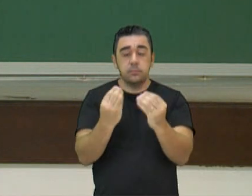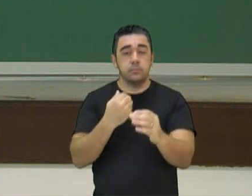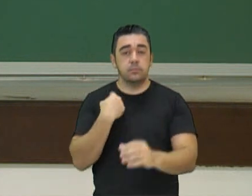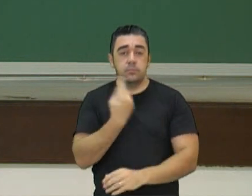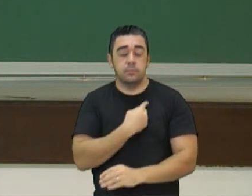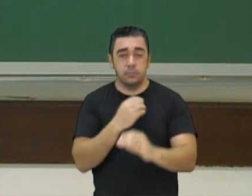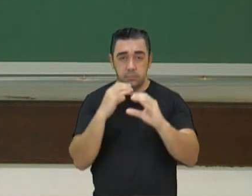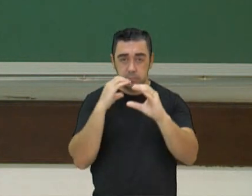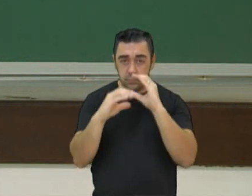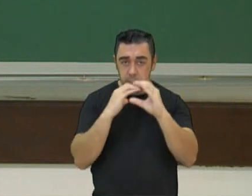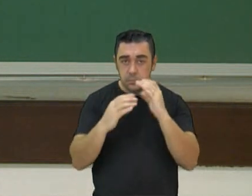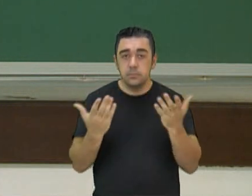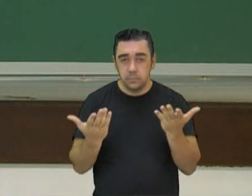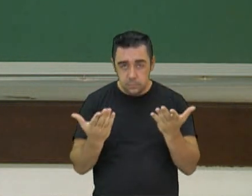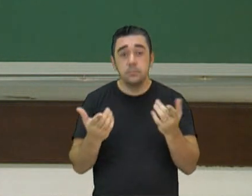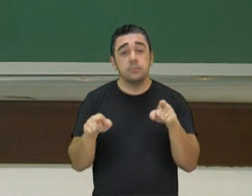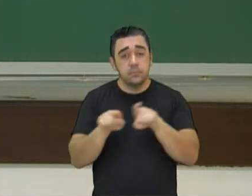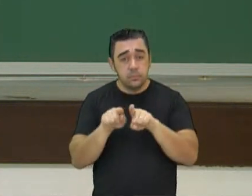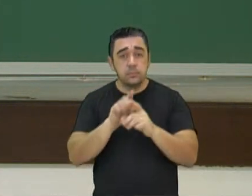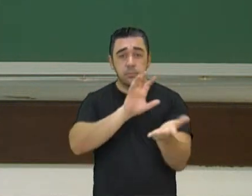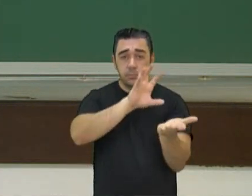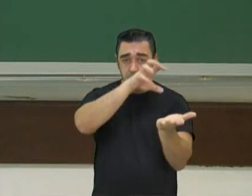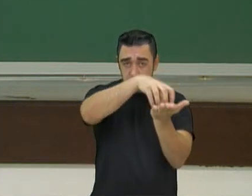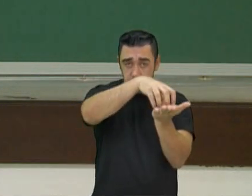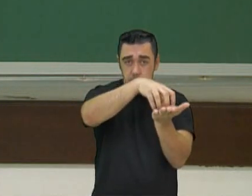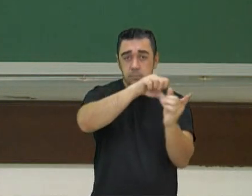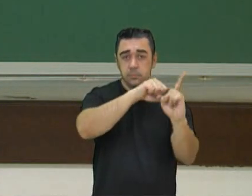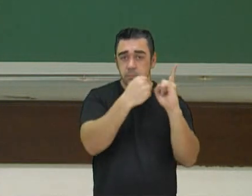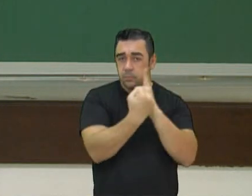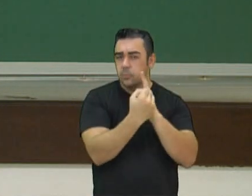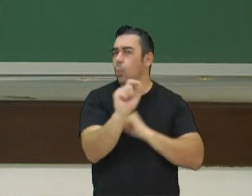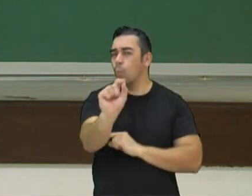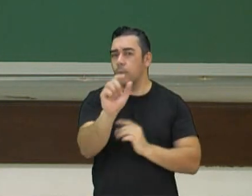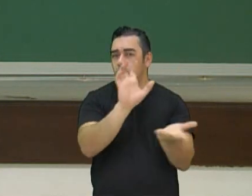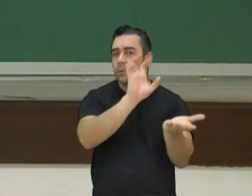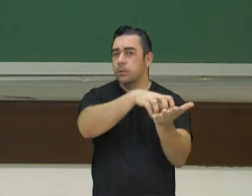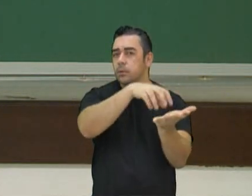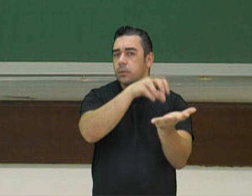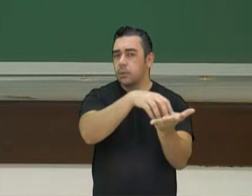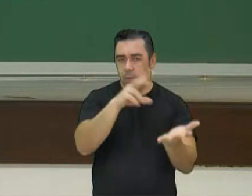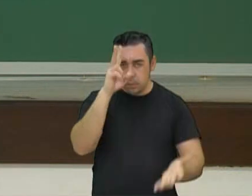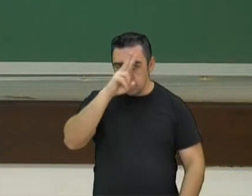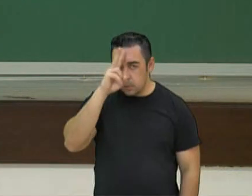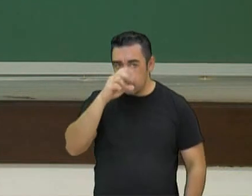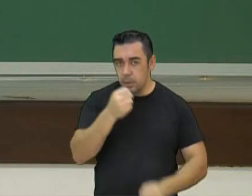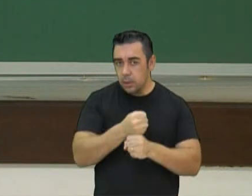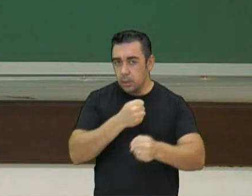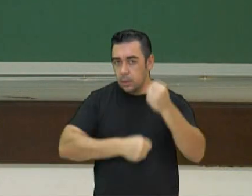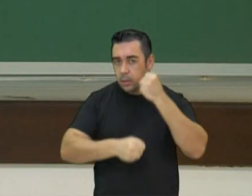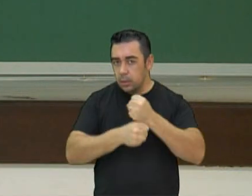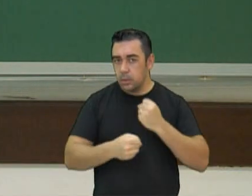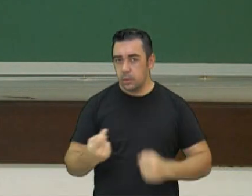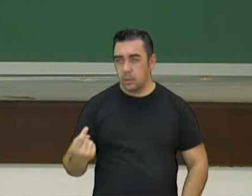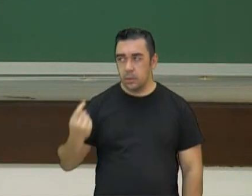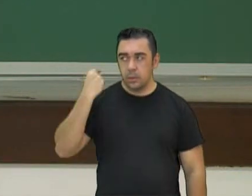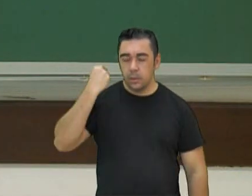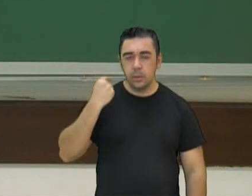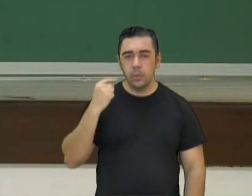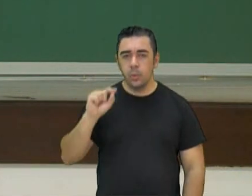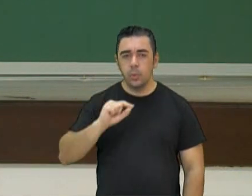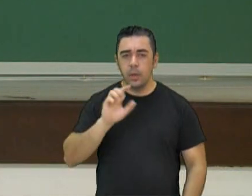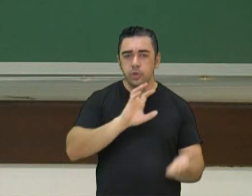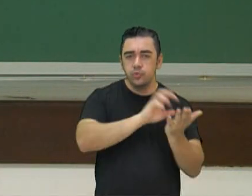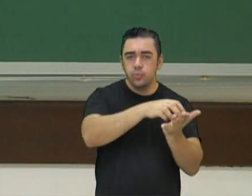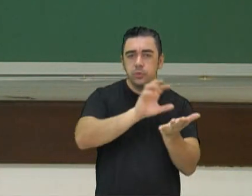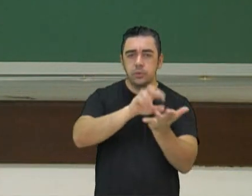comunica, tal, e as instituições sociais. Talvez vocês se lembrem lá das aulas de sociologia do ano anterior, sobre as